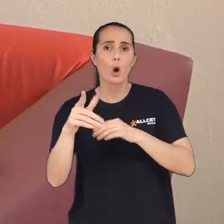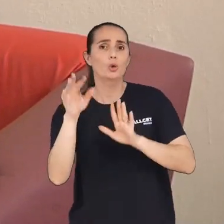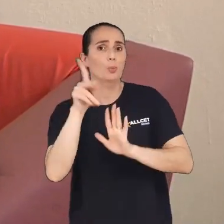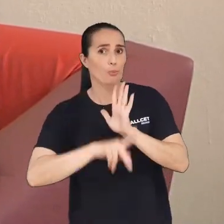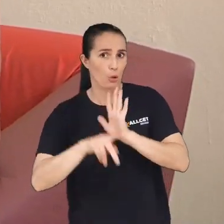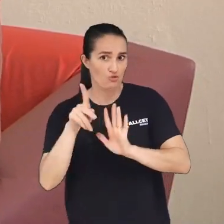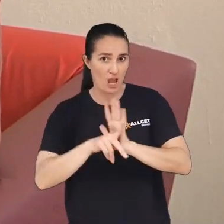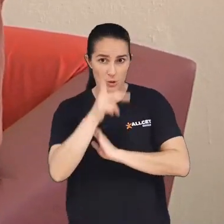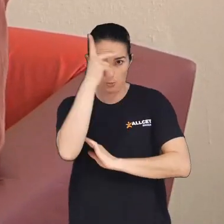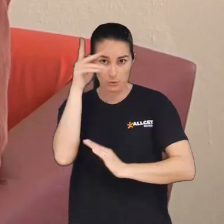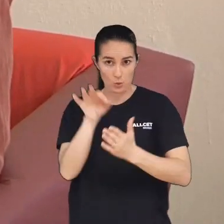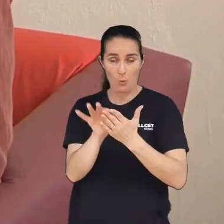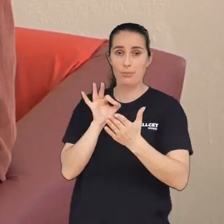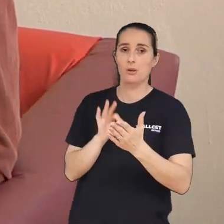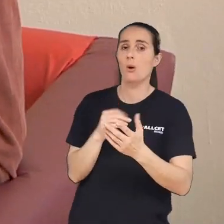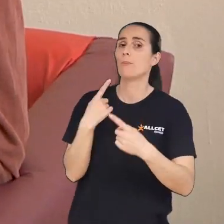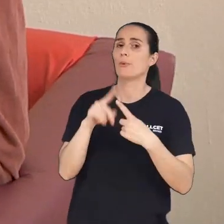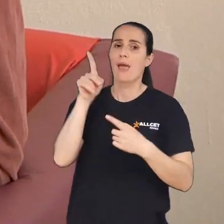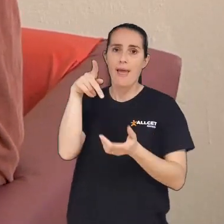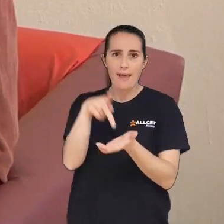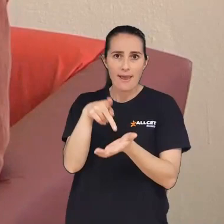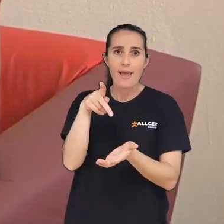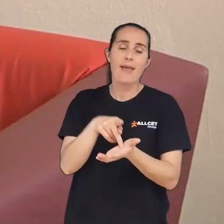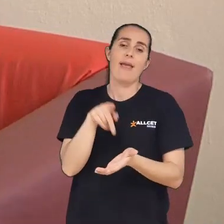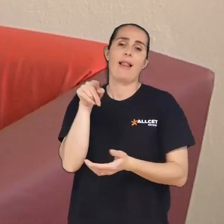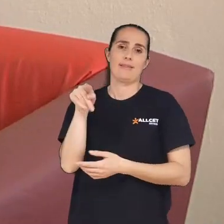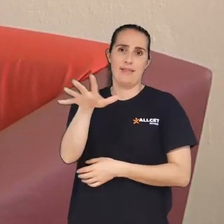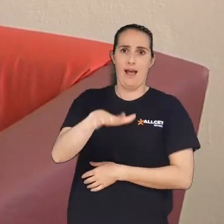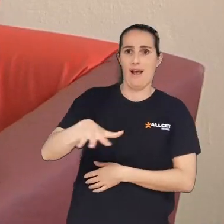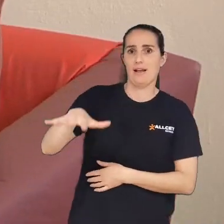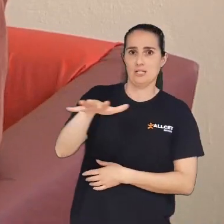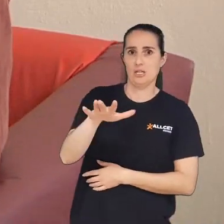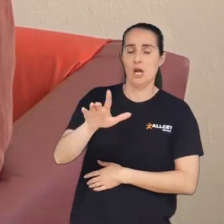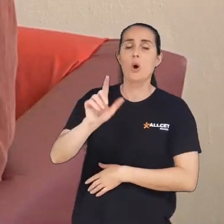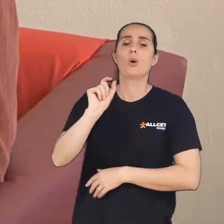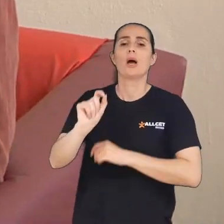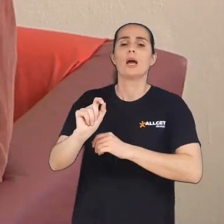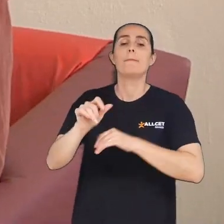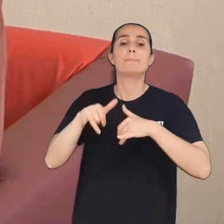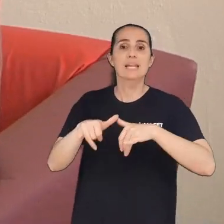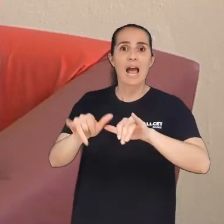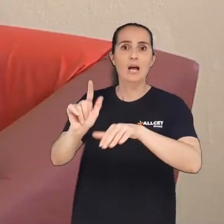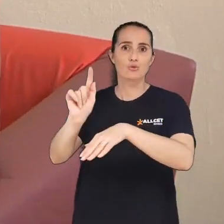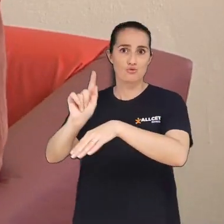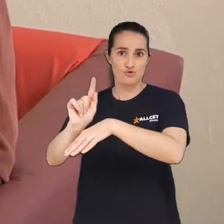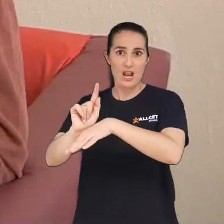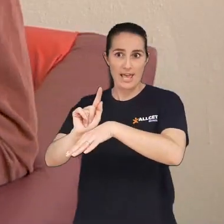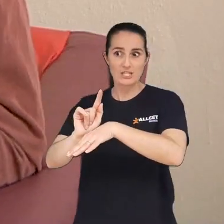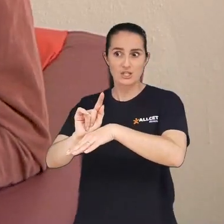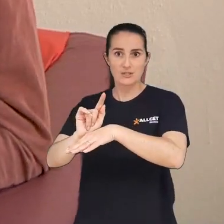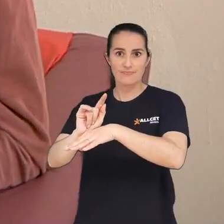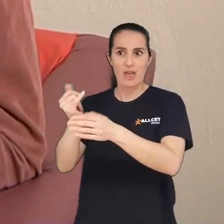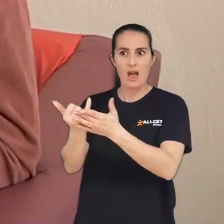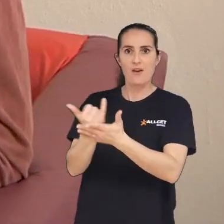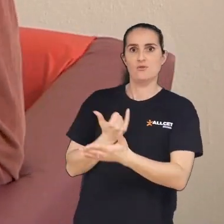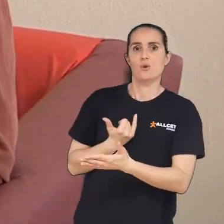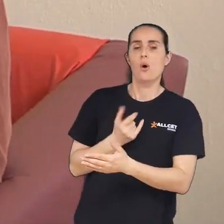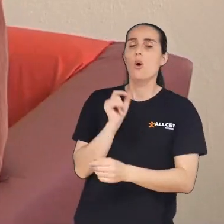de uma realidade que um gerente de um mercado vive em Jaraguá, quanto ao desperdício de alimentos na